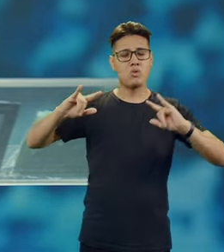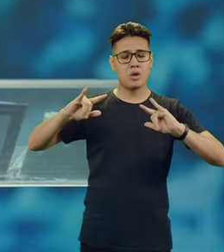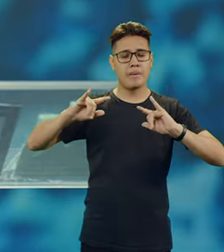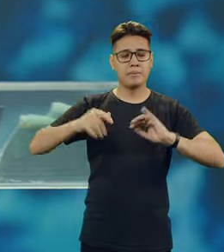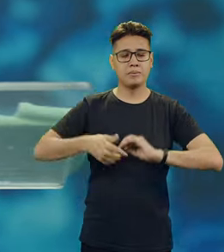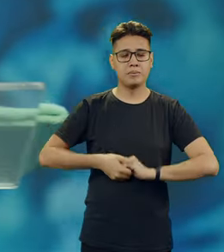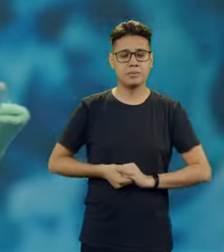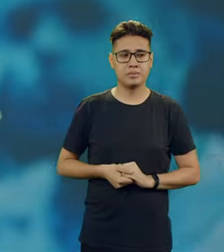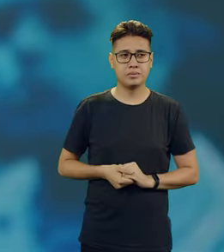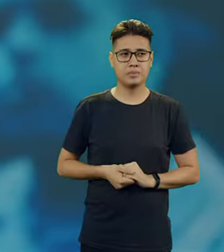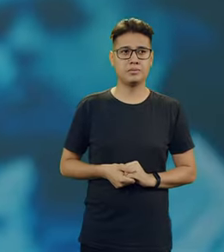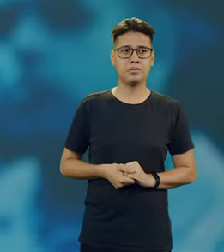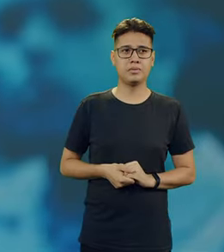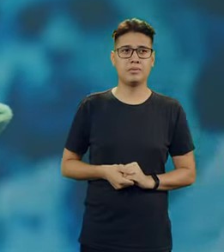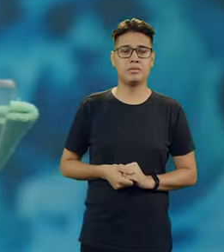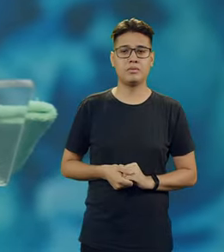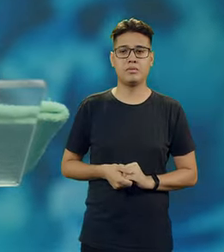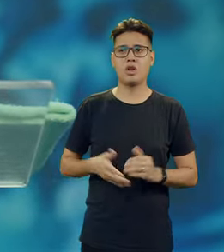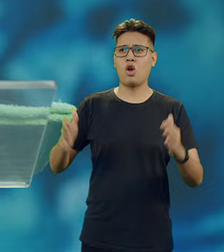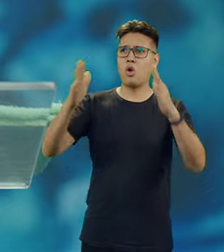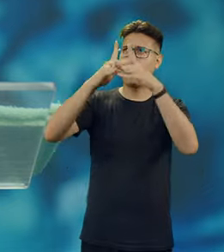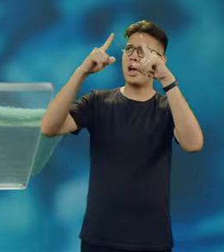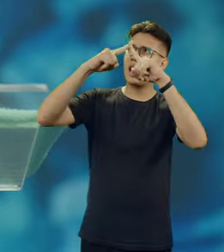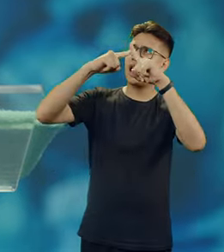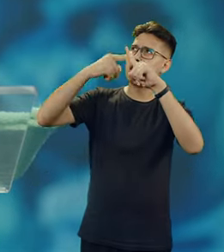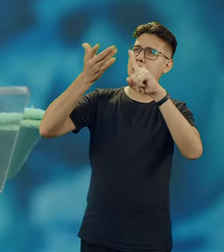eles estimavam o templo,